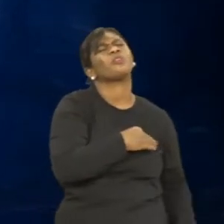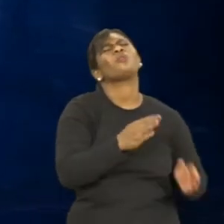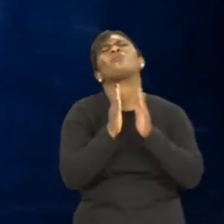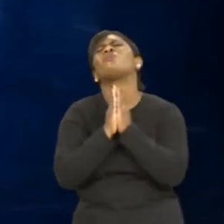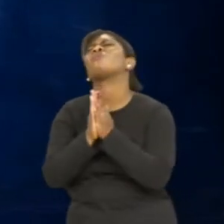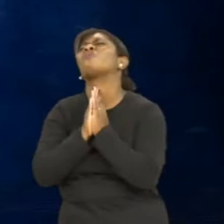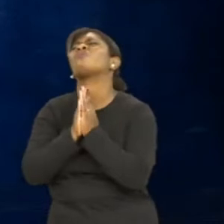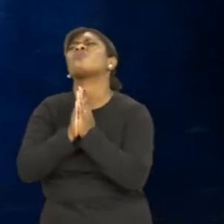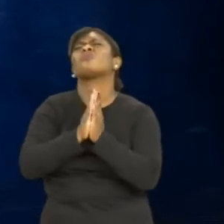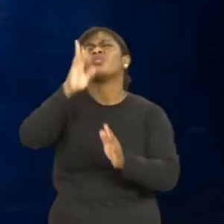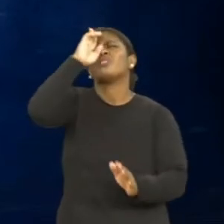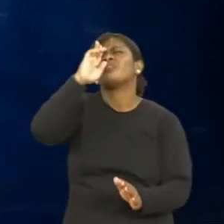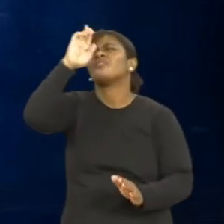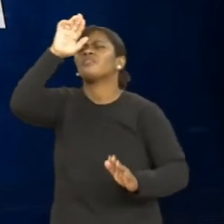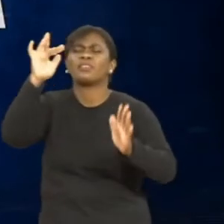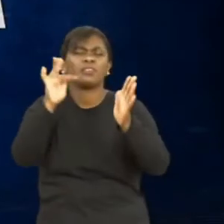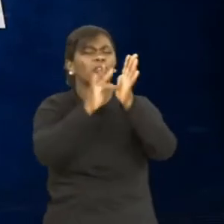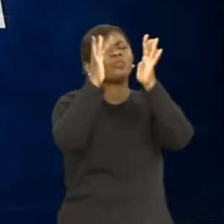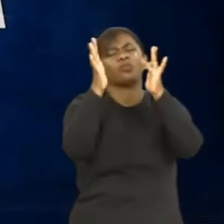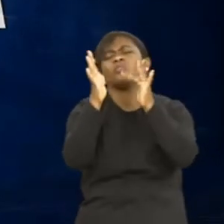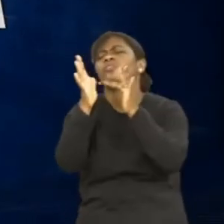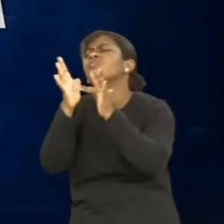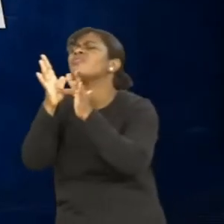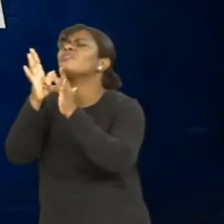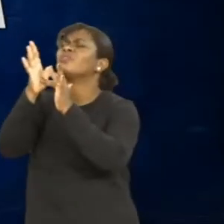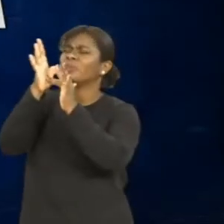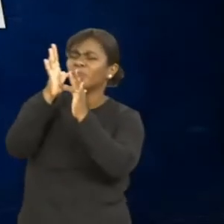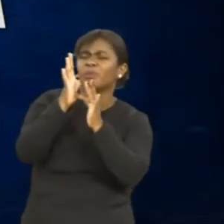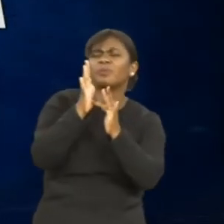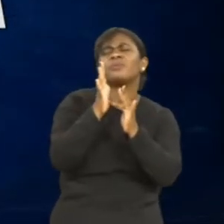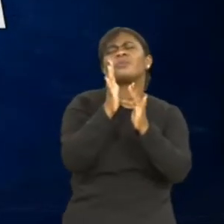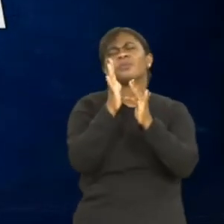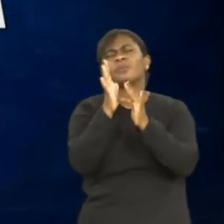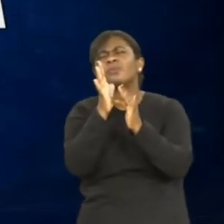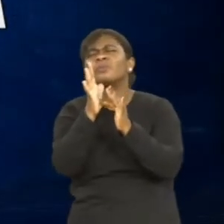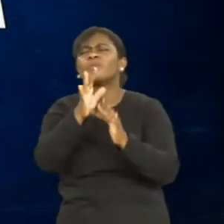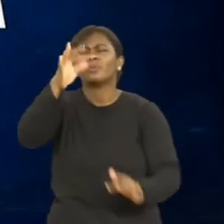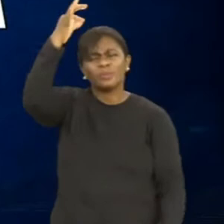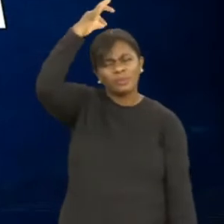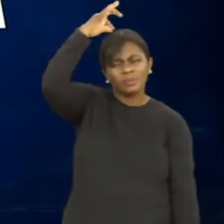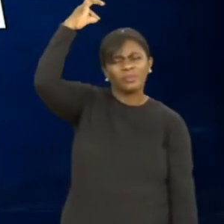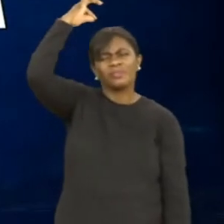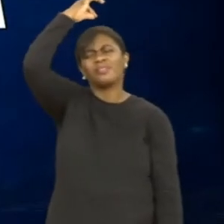receber. Cante, Senhor Jesus, Senhor Jesus, me